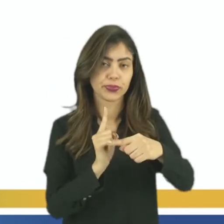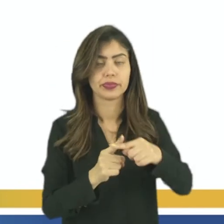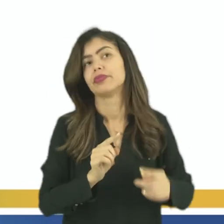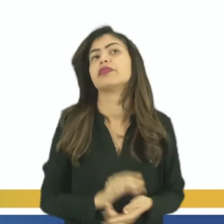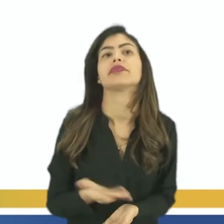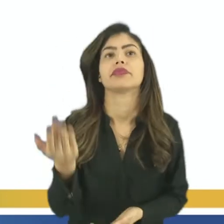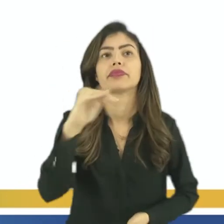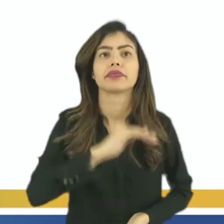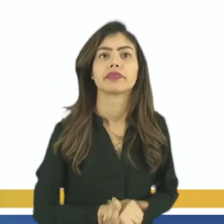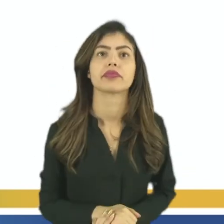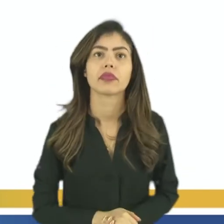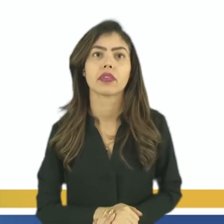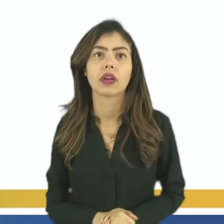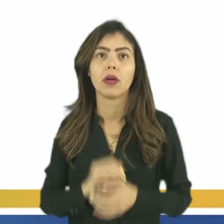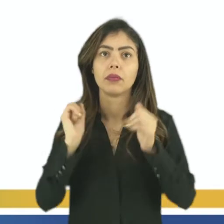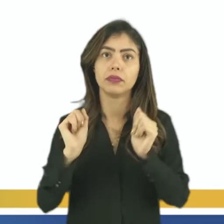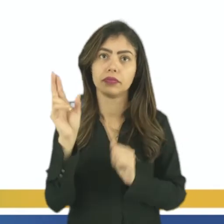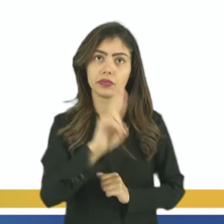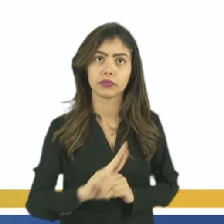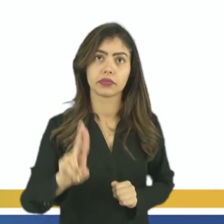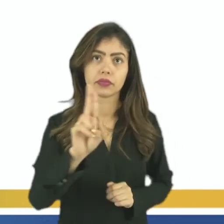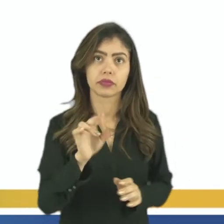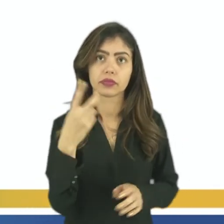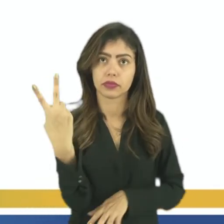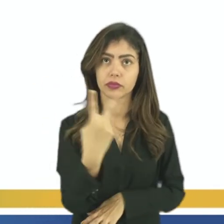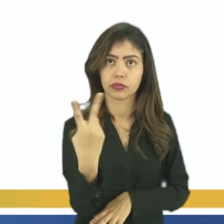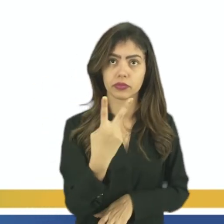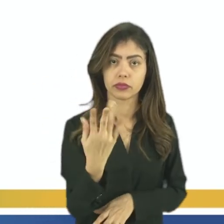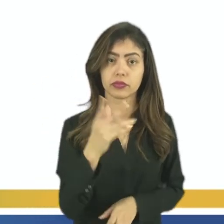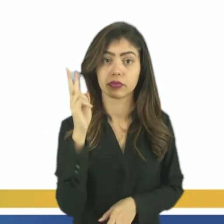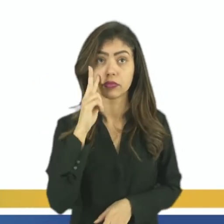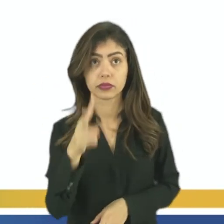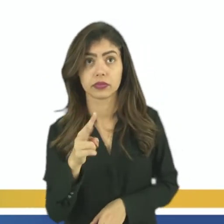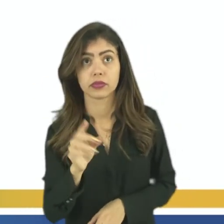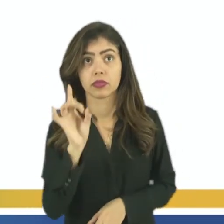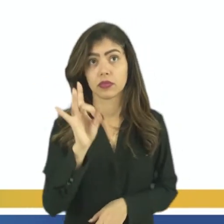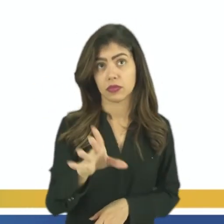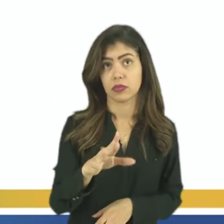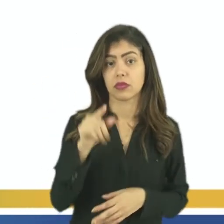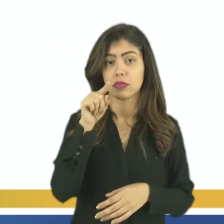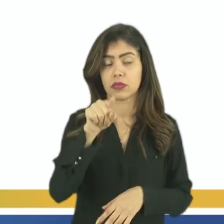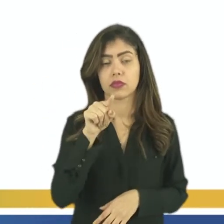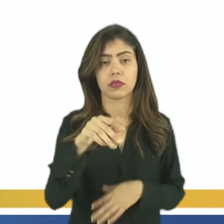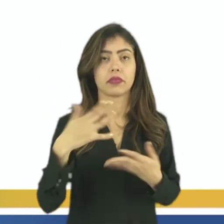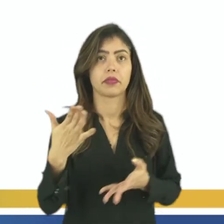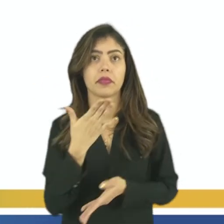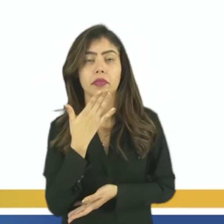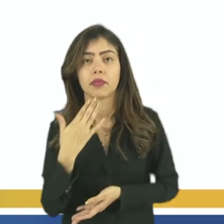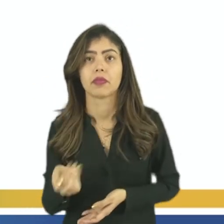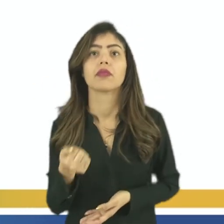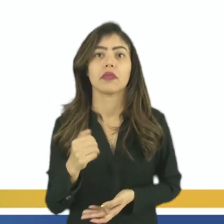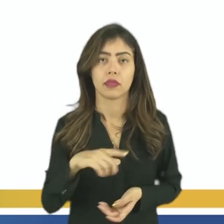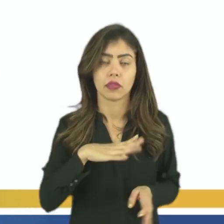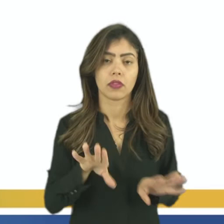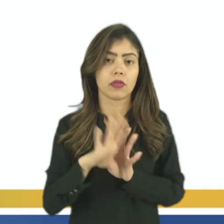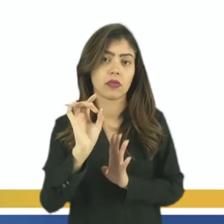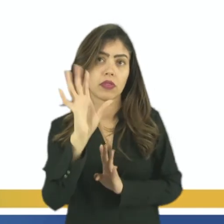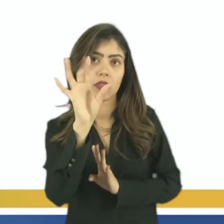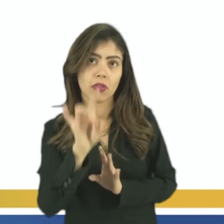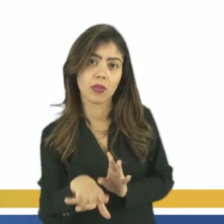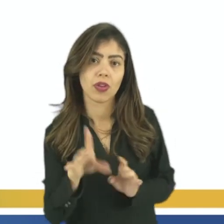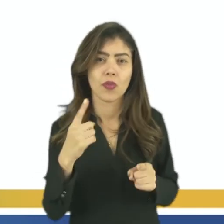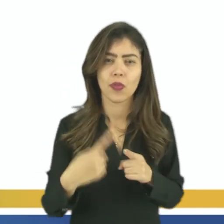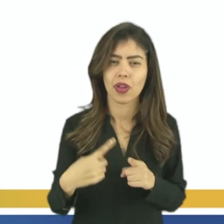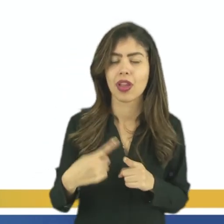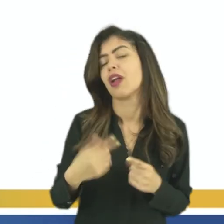então vamos lá a gente pode usar os dois métodos que a gente viu só que aqui fica mais complicado a gente fazer pelo